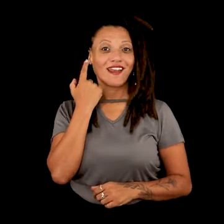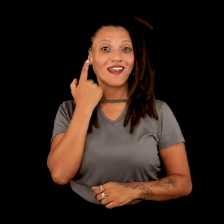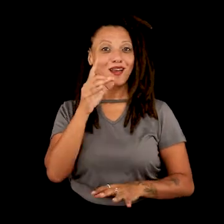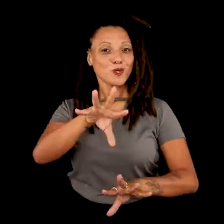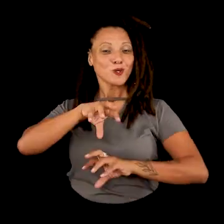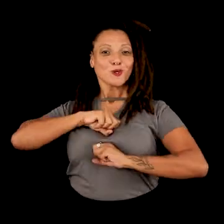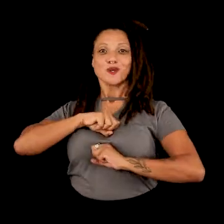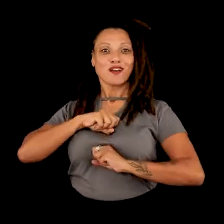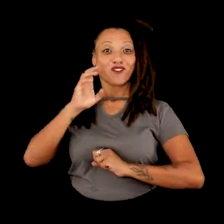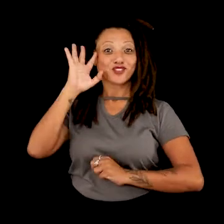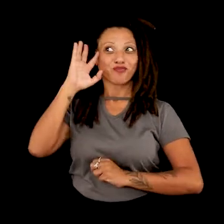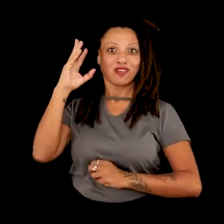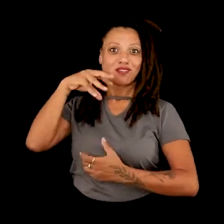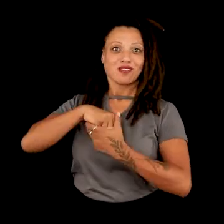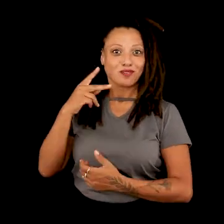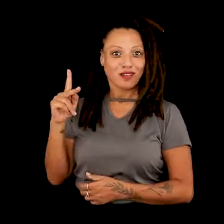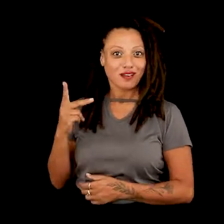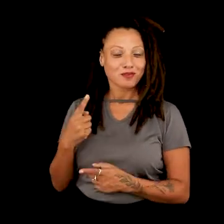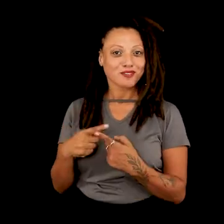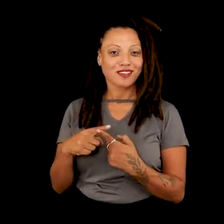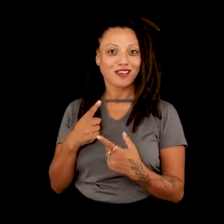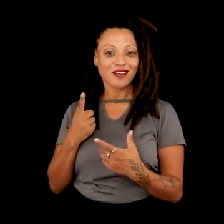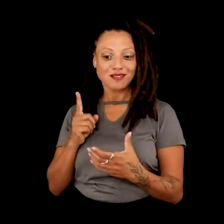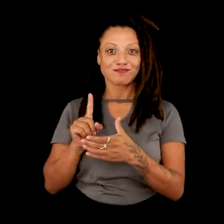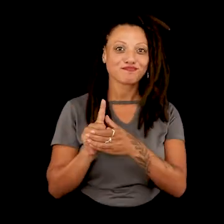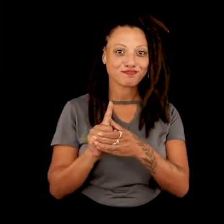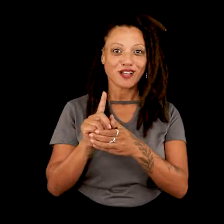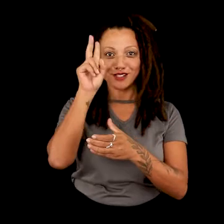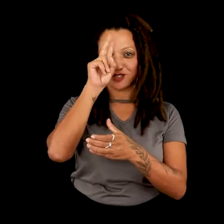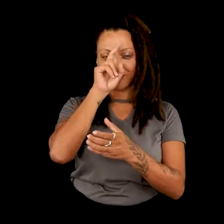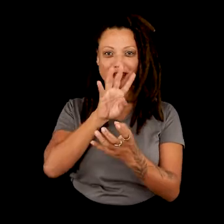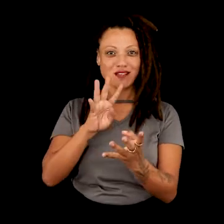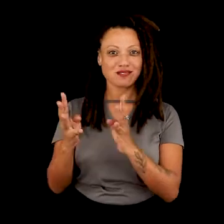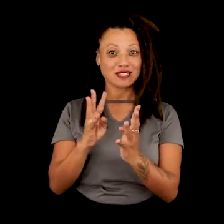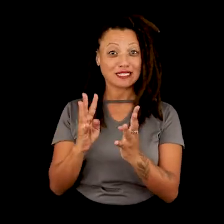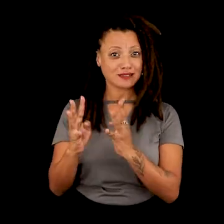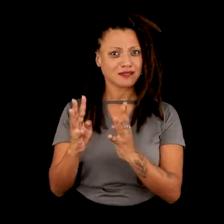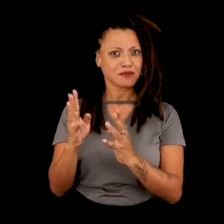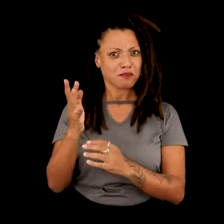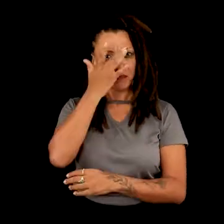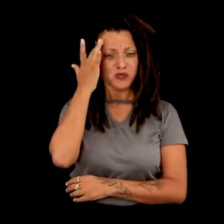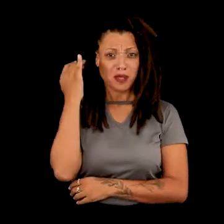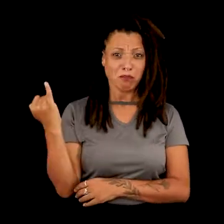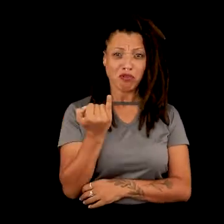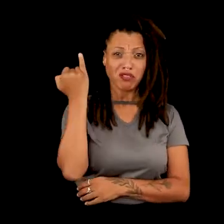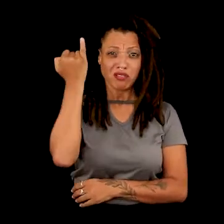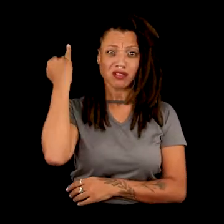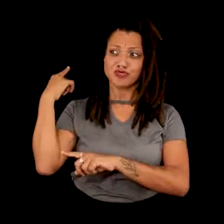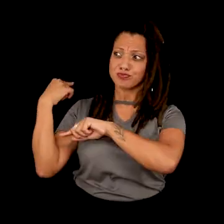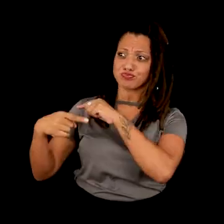desse espírito, né? Porque ela sendo parte da história da Ciranda e uma parte muito grande da história da